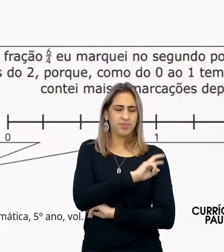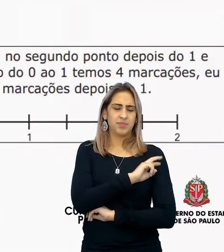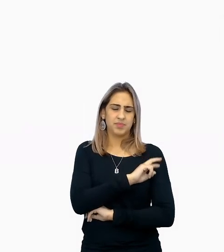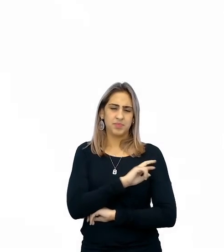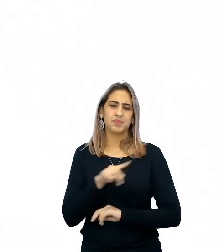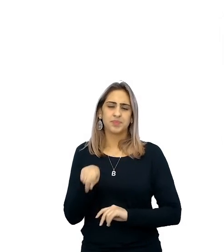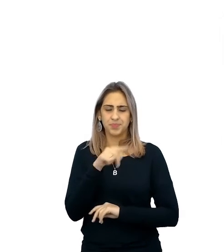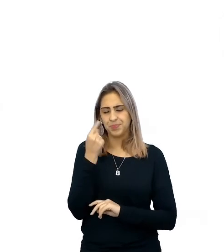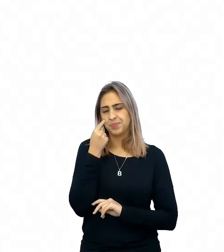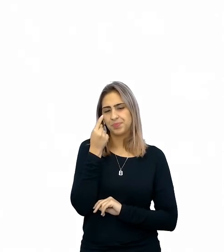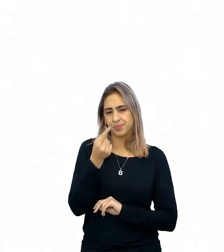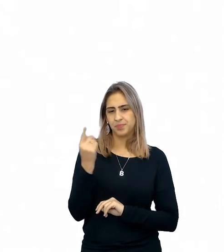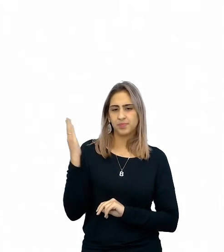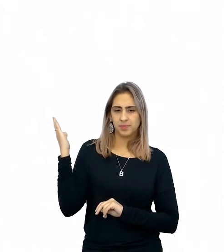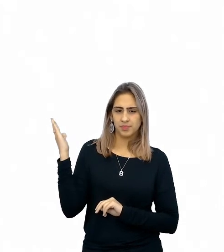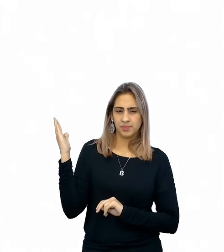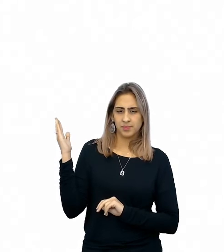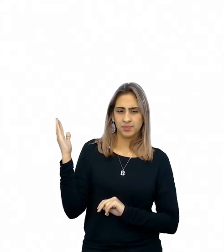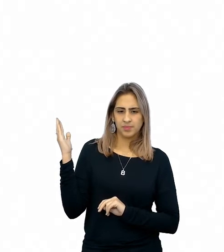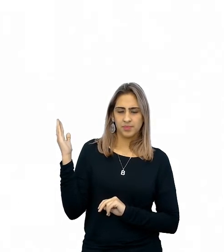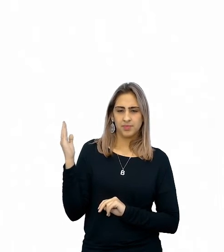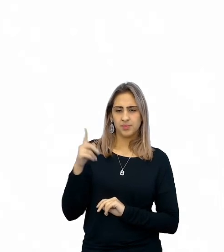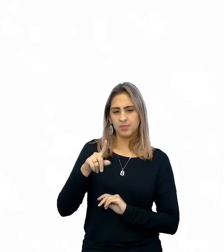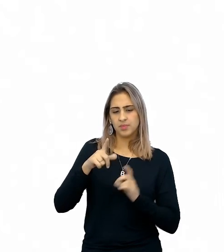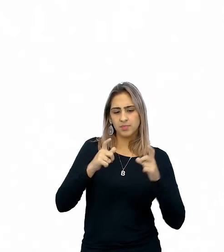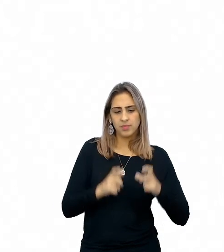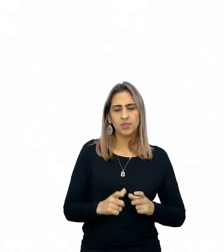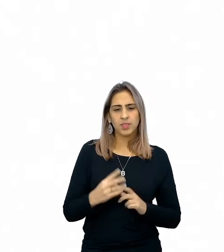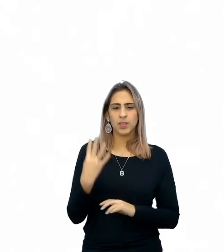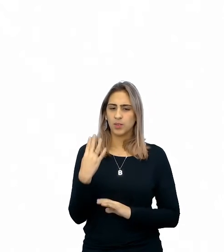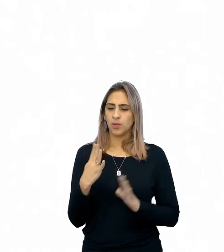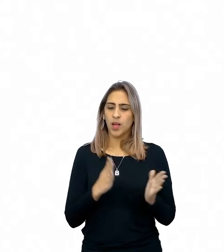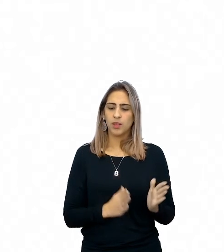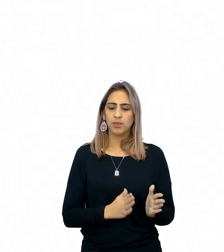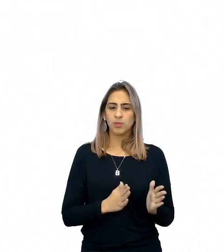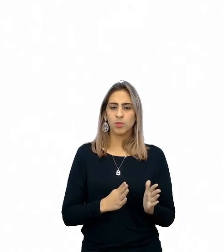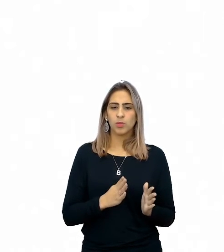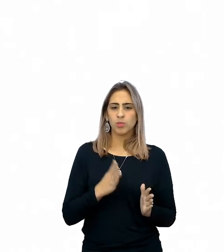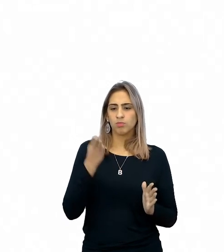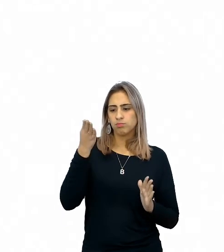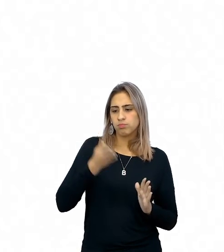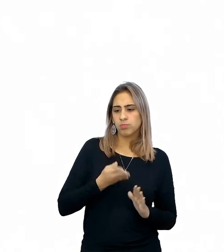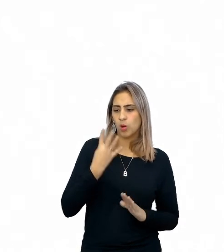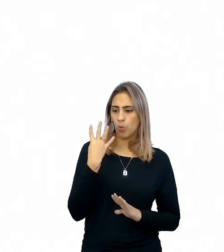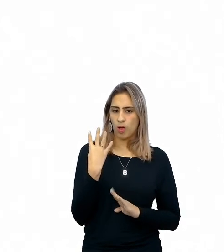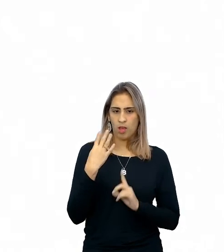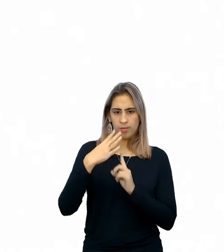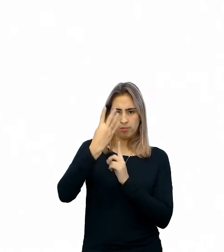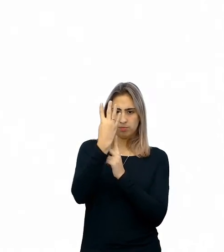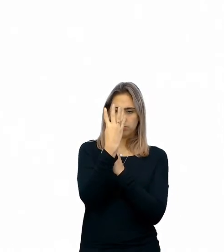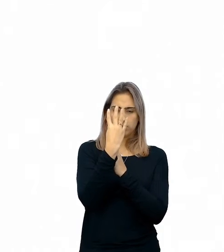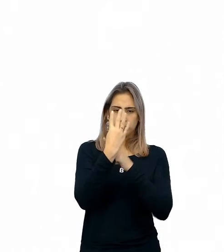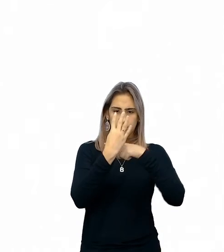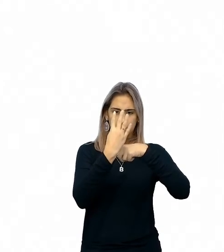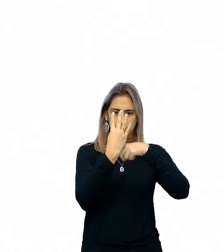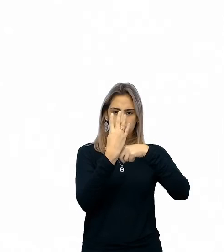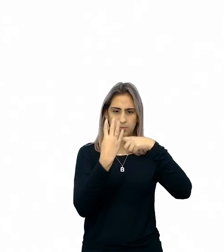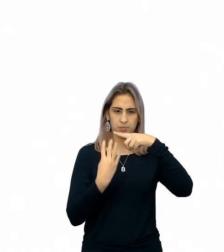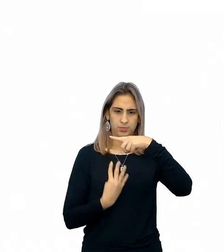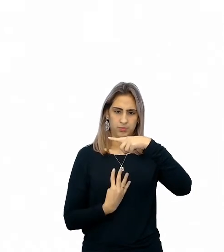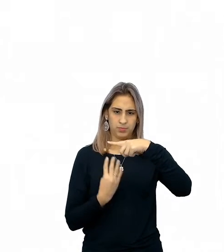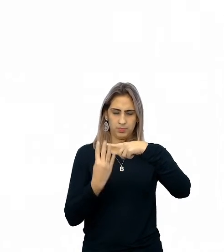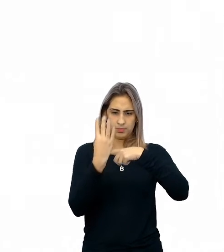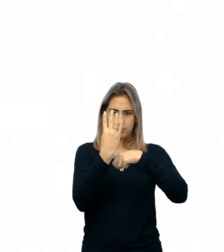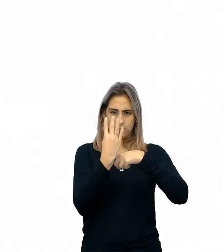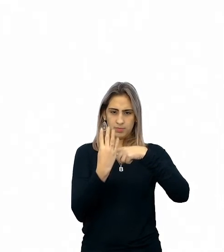vai localizar. Ele vai localizar o 4 quartos, e é interessante como a própria marcação da reta